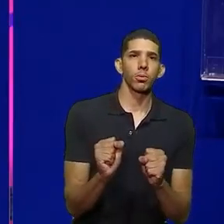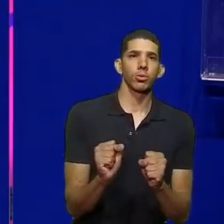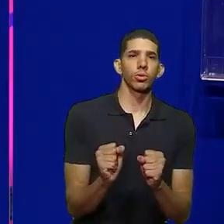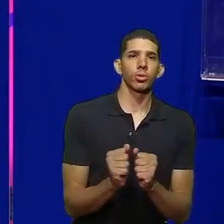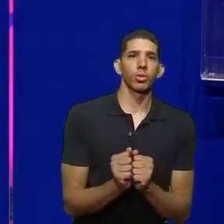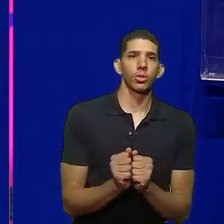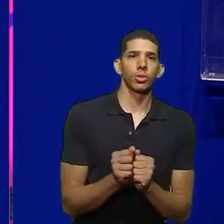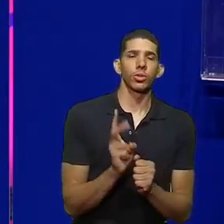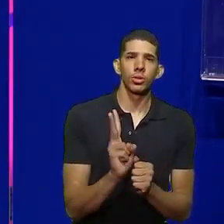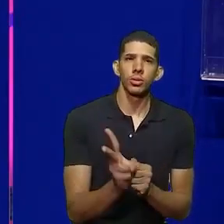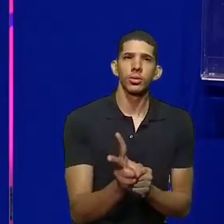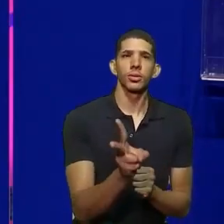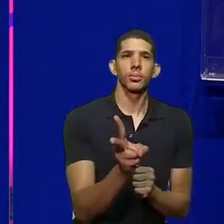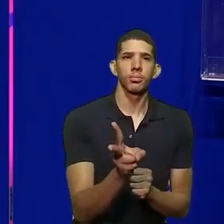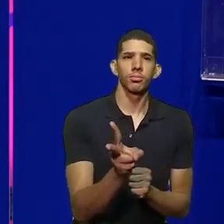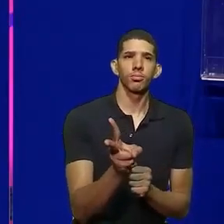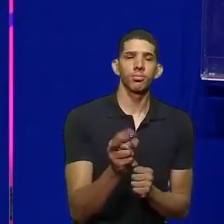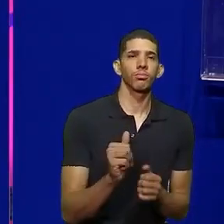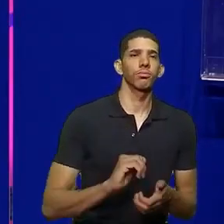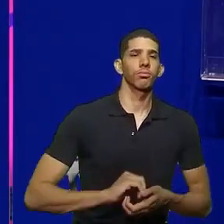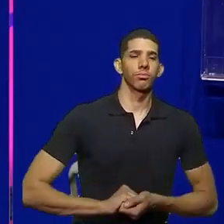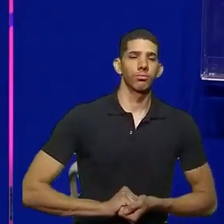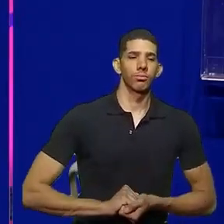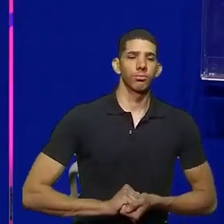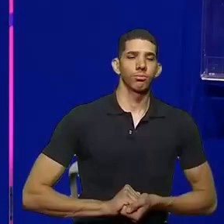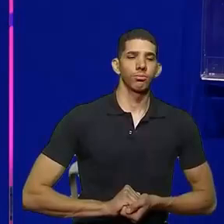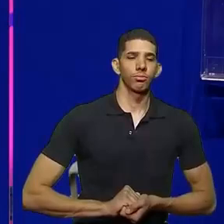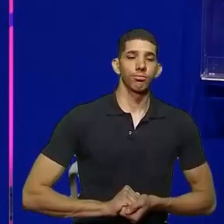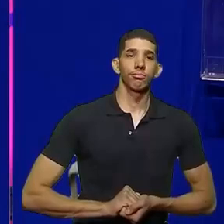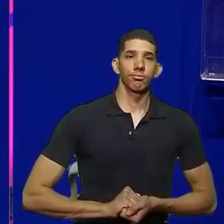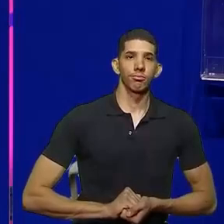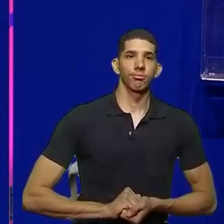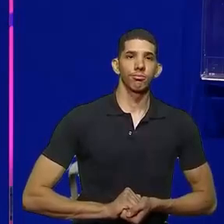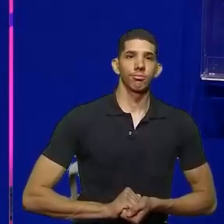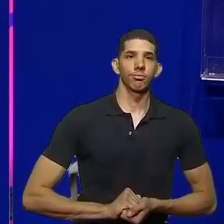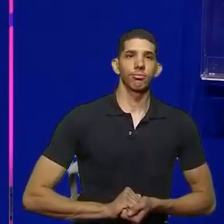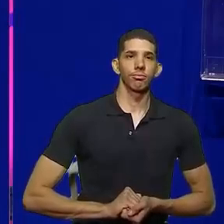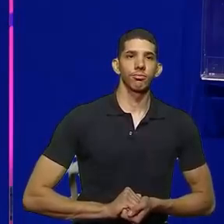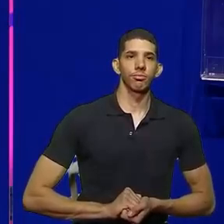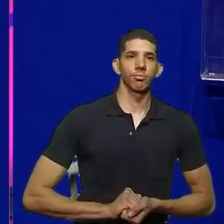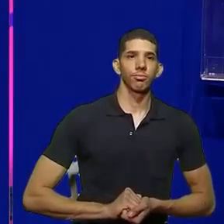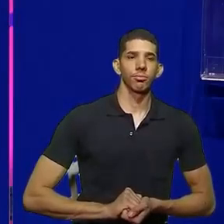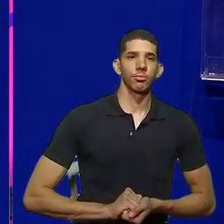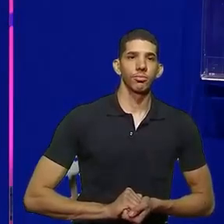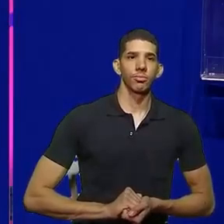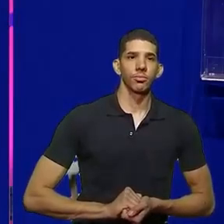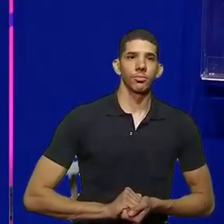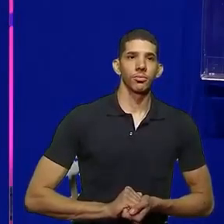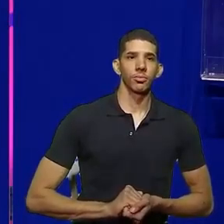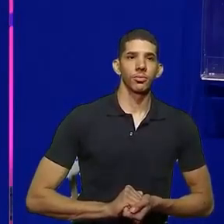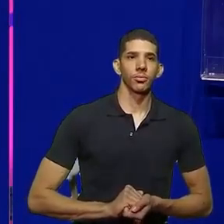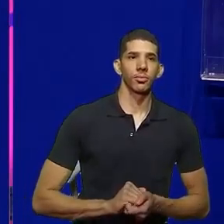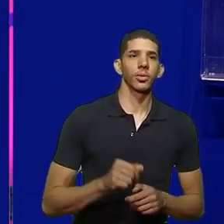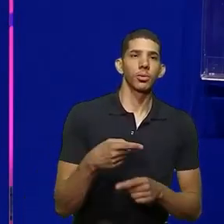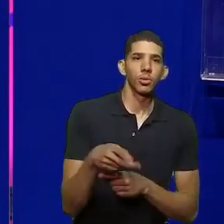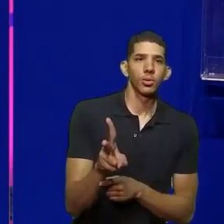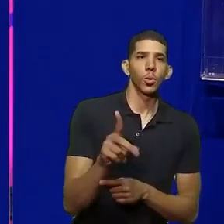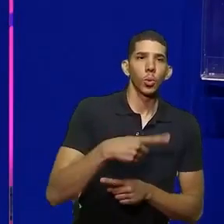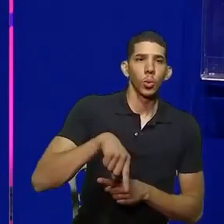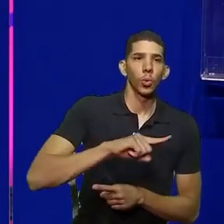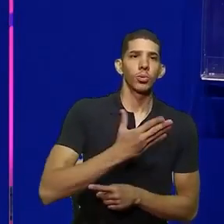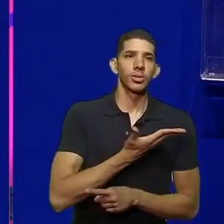ela ficava mais leve, né? Com aquela união das famílias, todos os amigos,